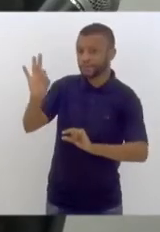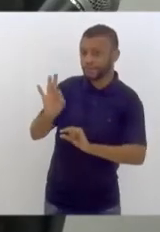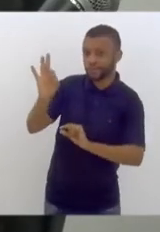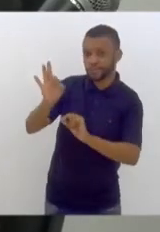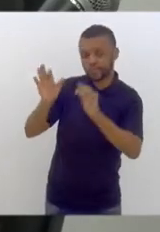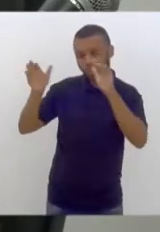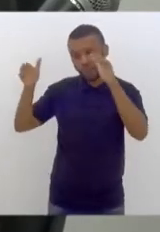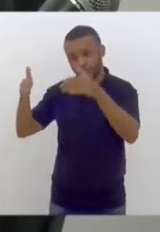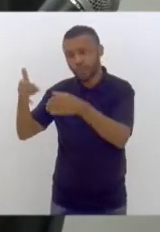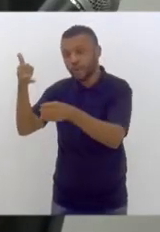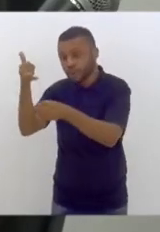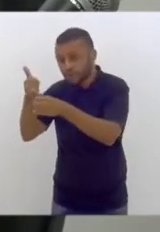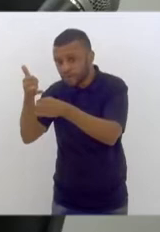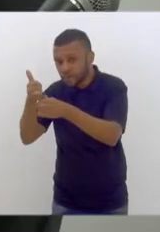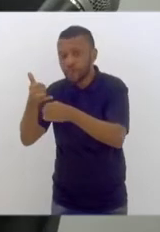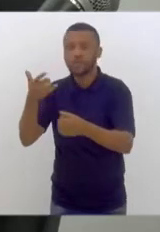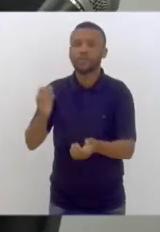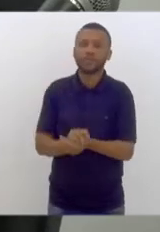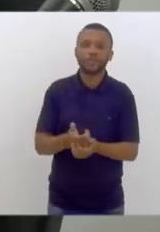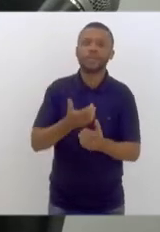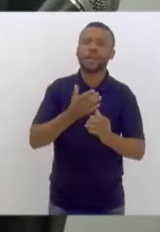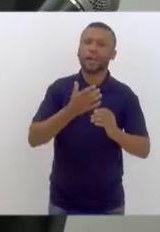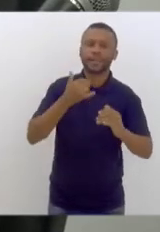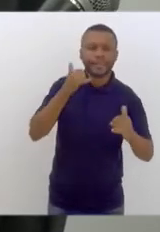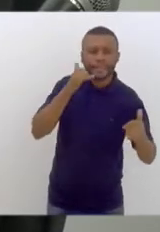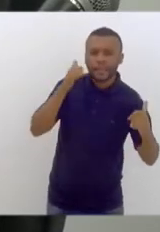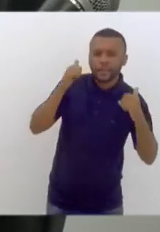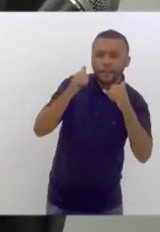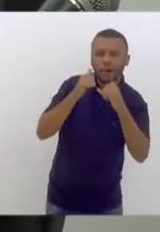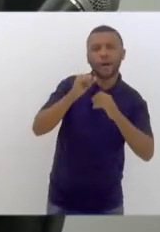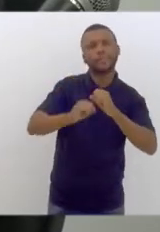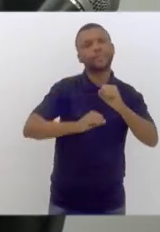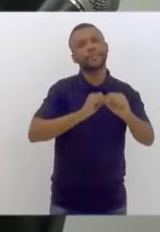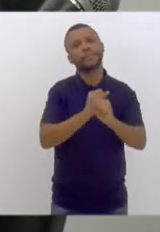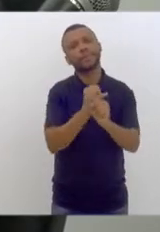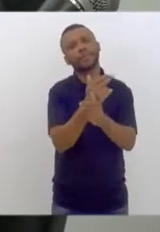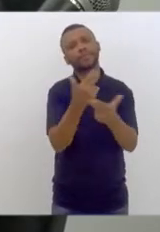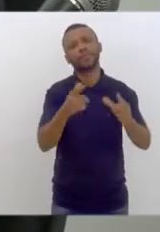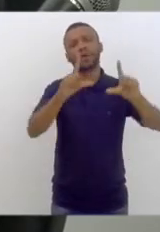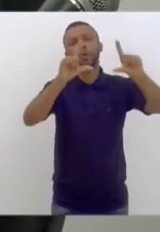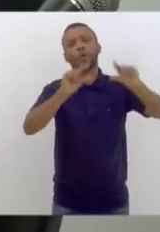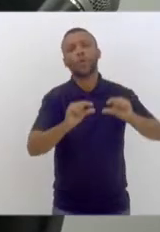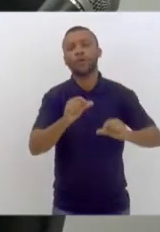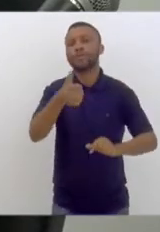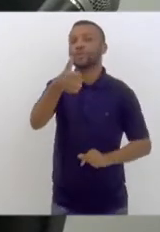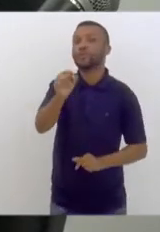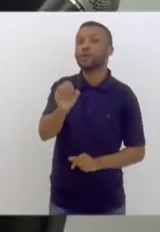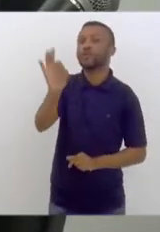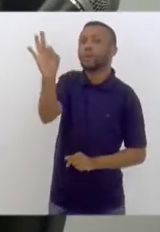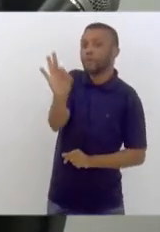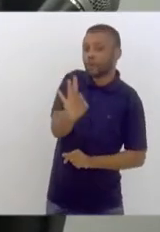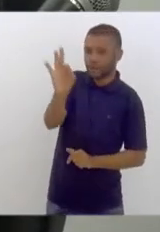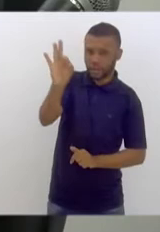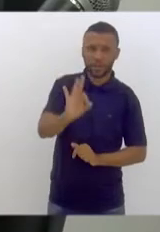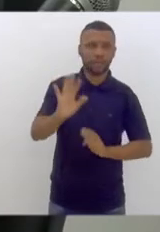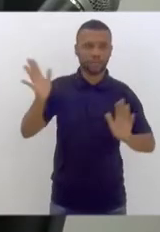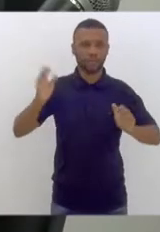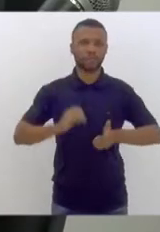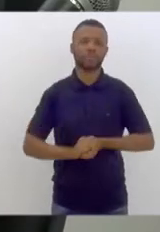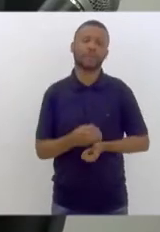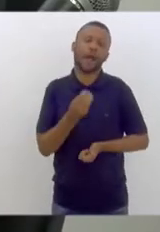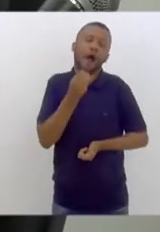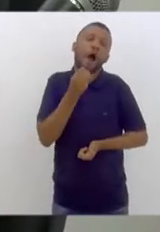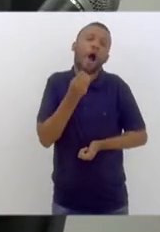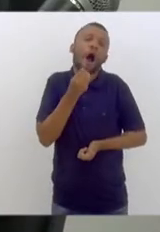combustível, telecomunicações, etc., etc., etc., para 18 pontos percentuais. E, evidentemente,